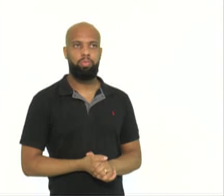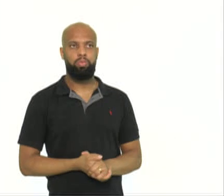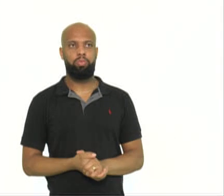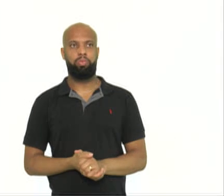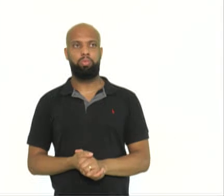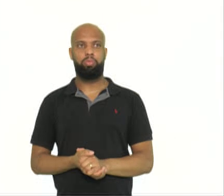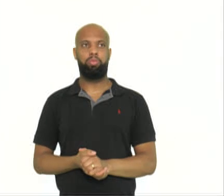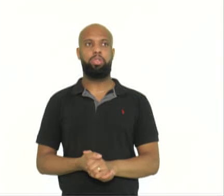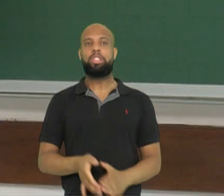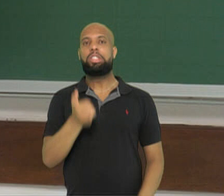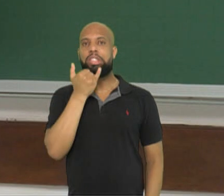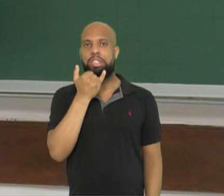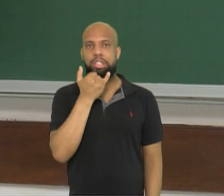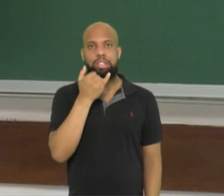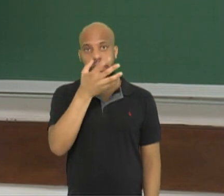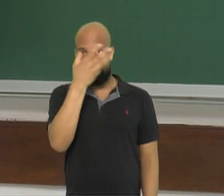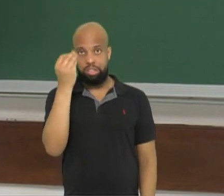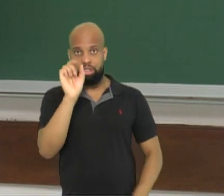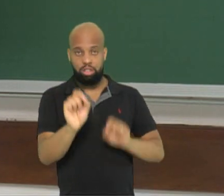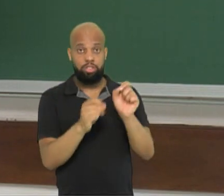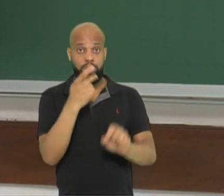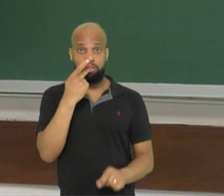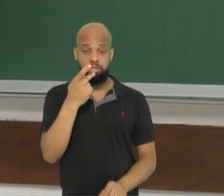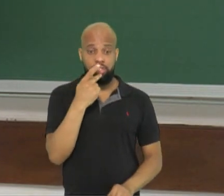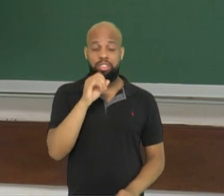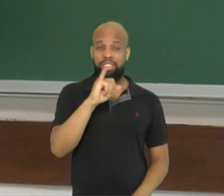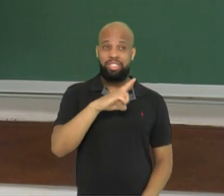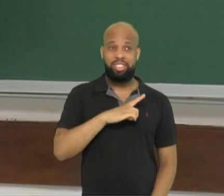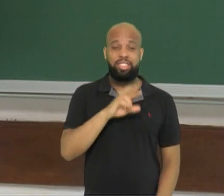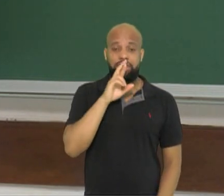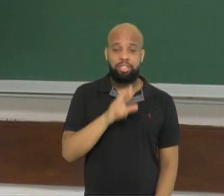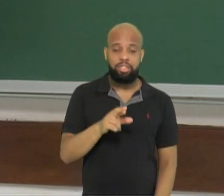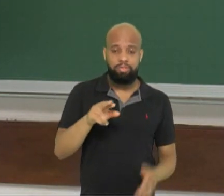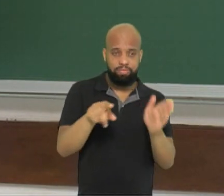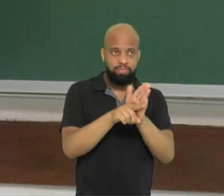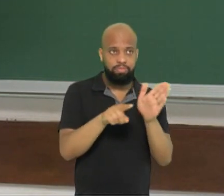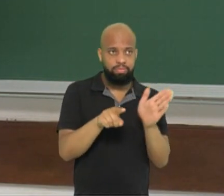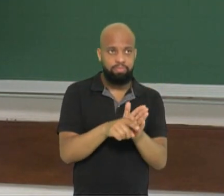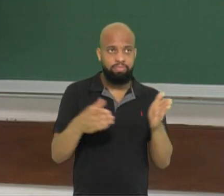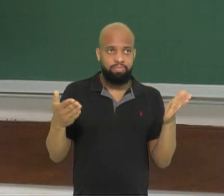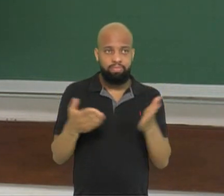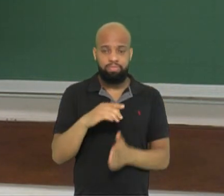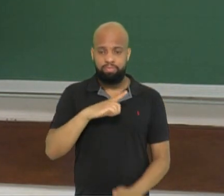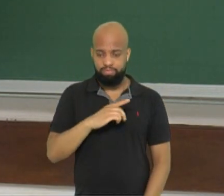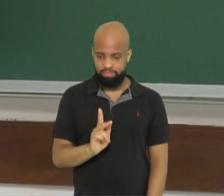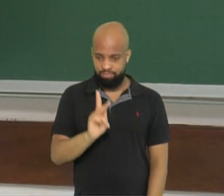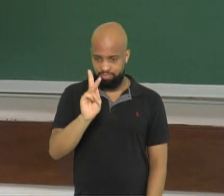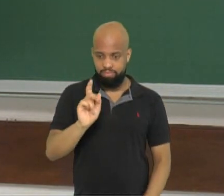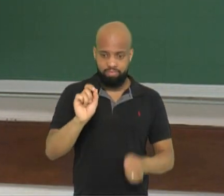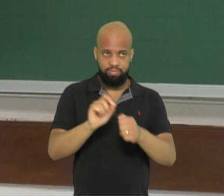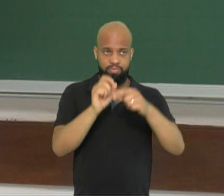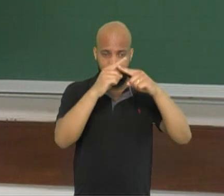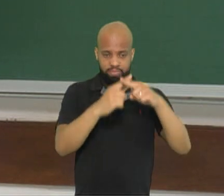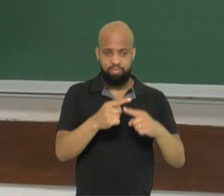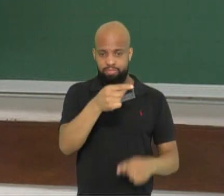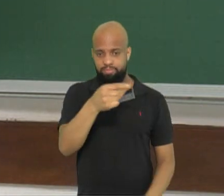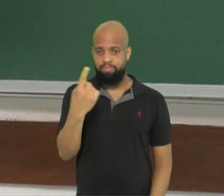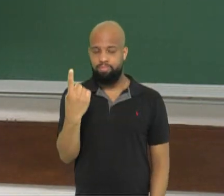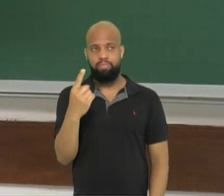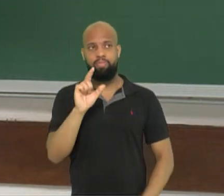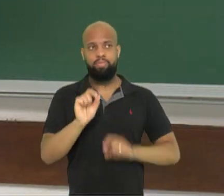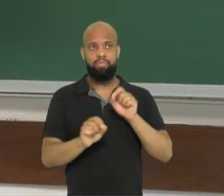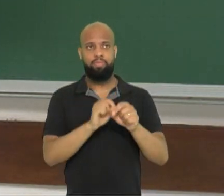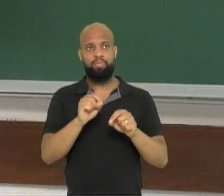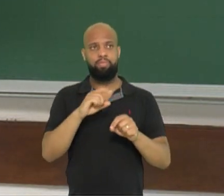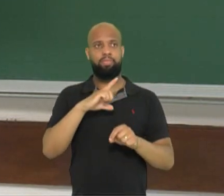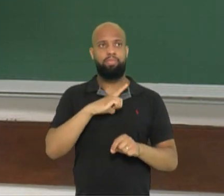menos 1, desculpa aqui, ó, lembrando, né, quando dá negativo, nesse termo que tem K, multiplica por menos 1, e daí